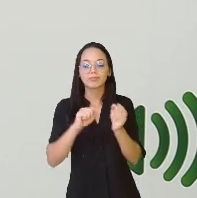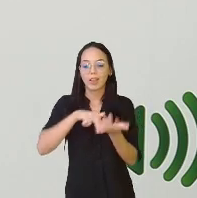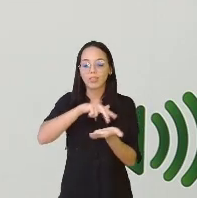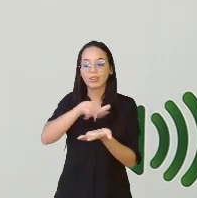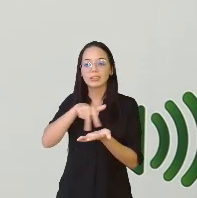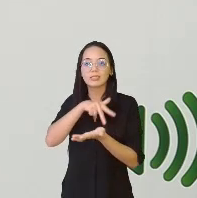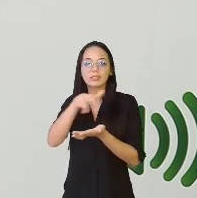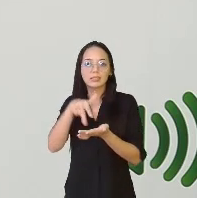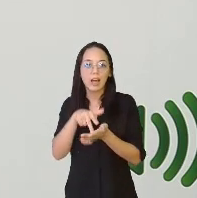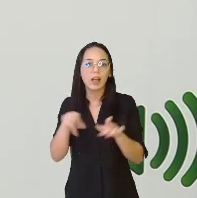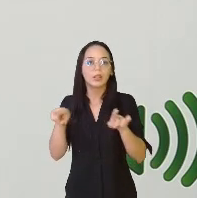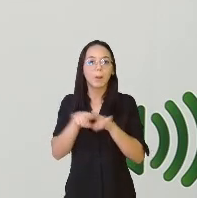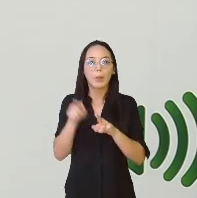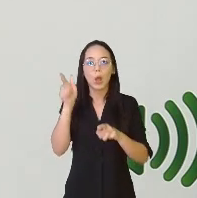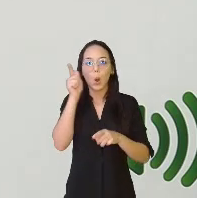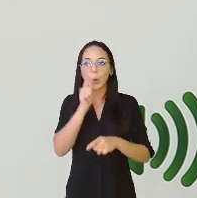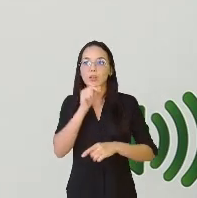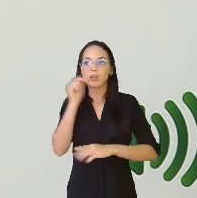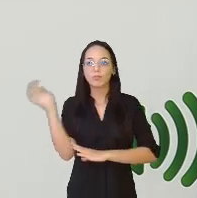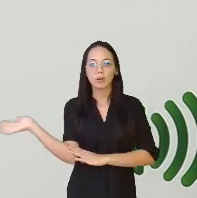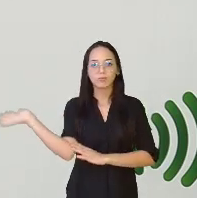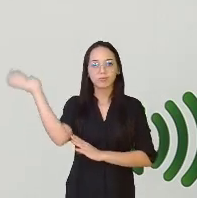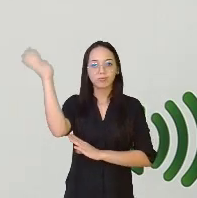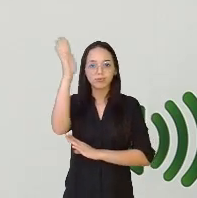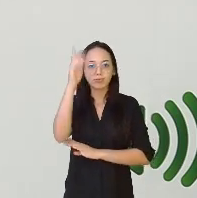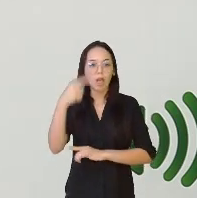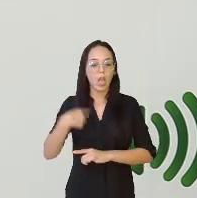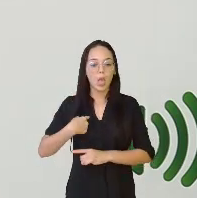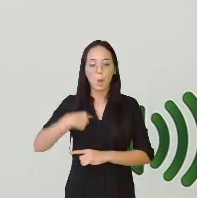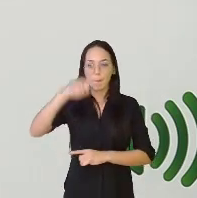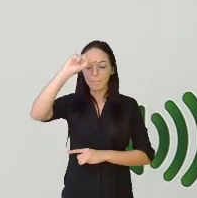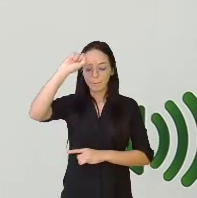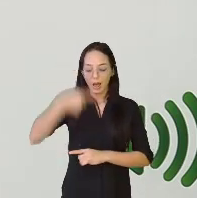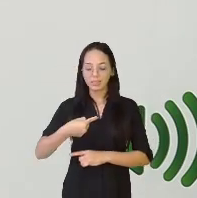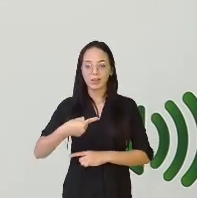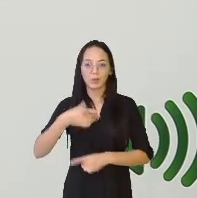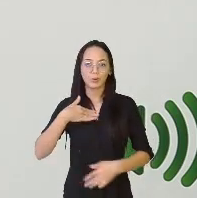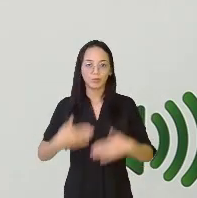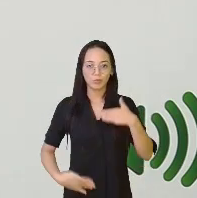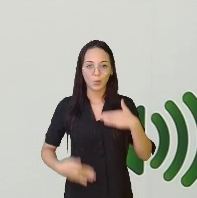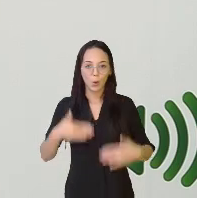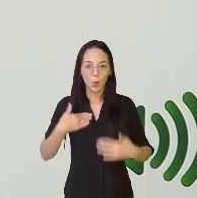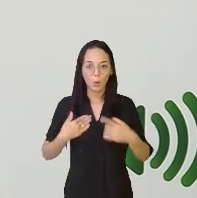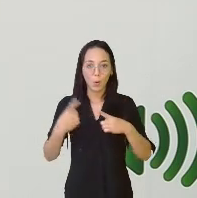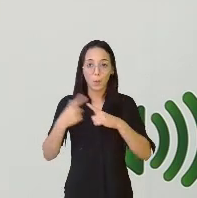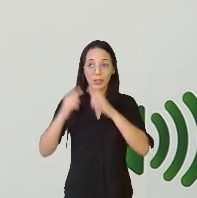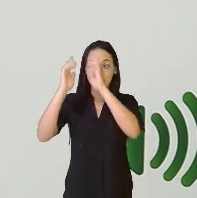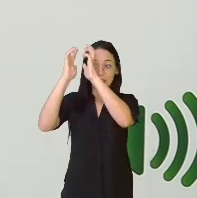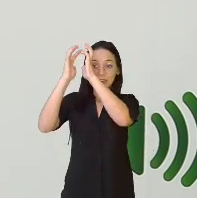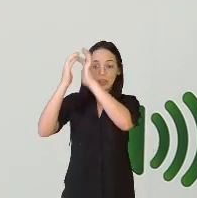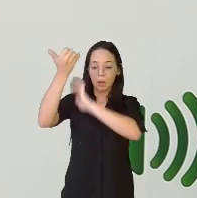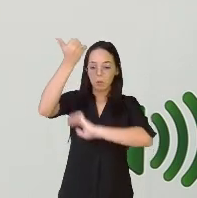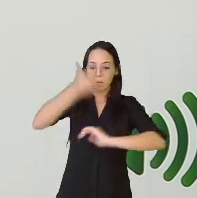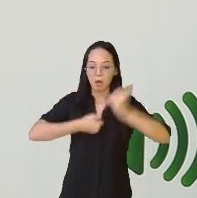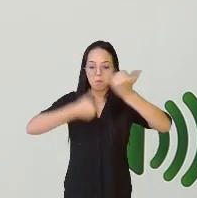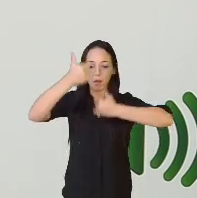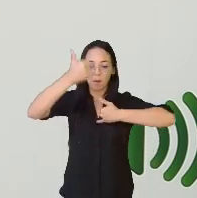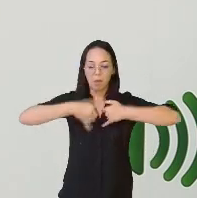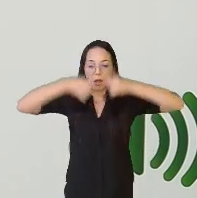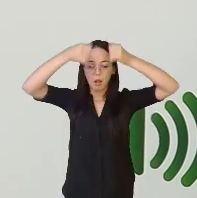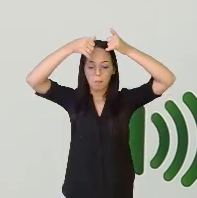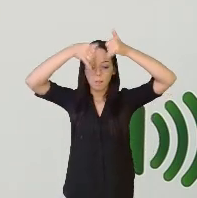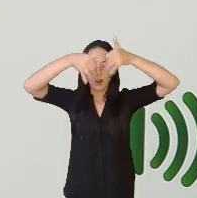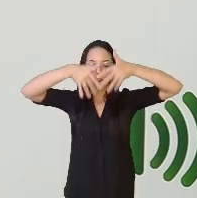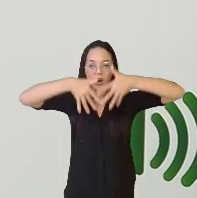a gente consegue levantar esse braço, sou eu que estou mandando. O meu cérebro está enviando o comando